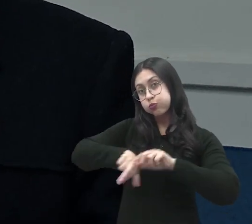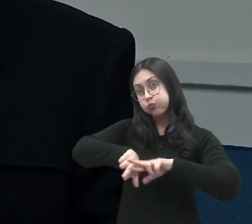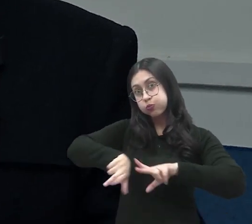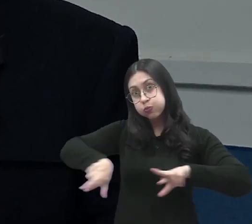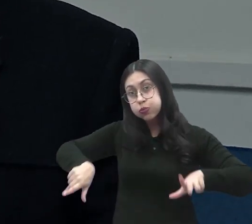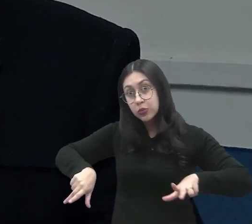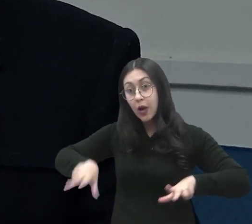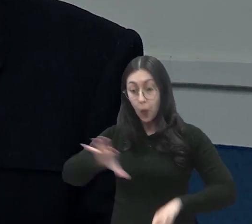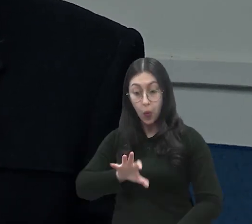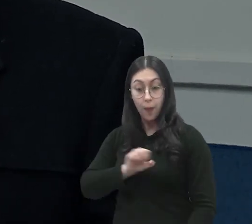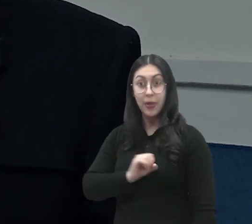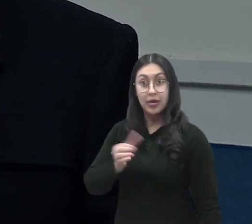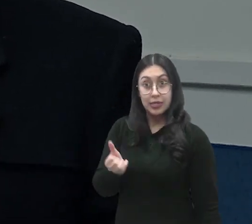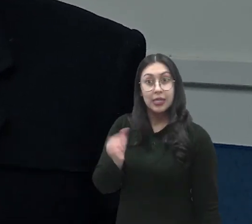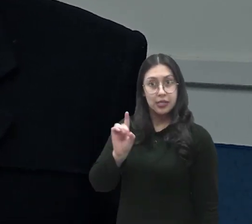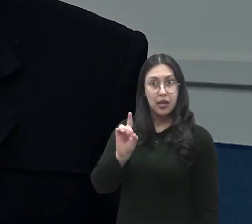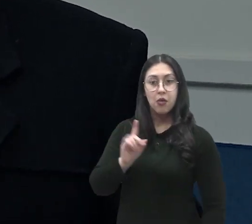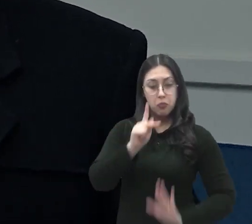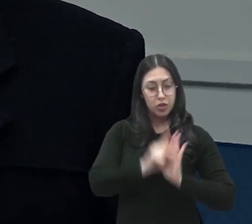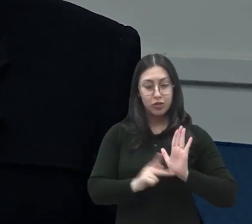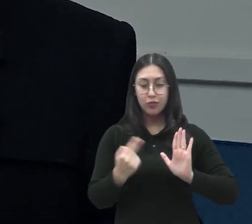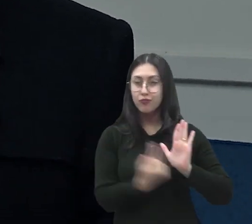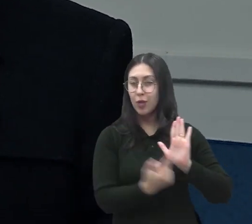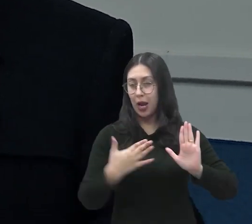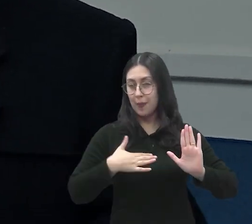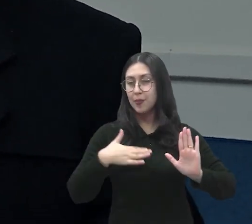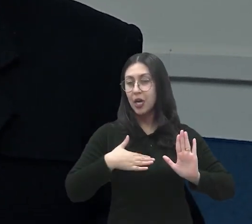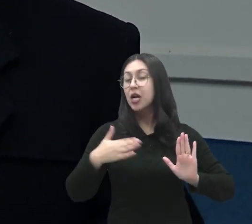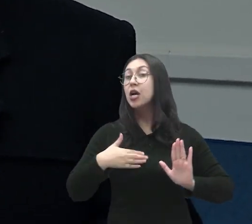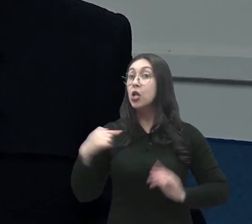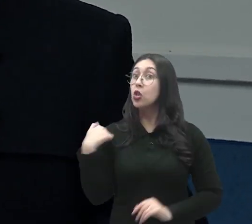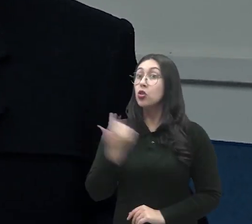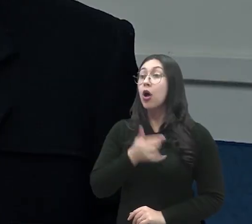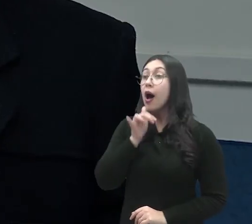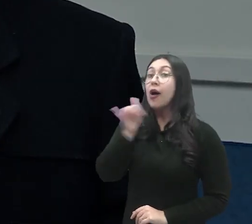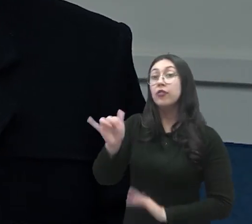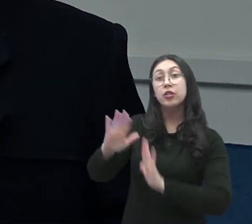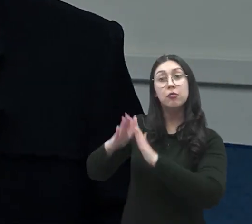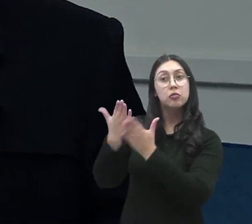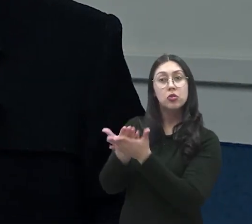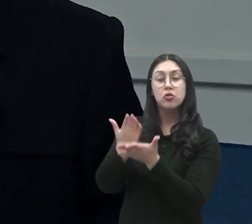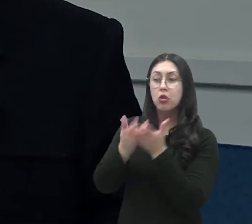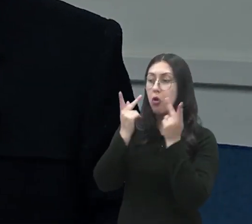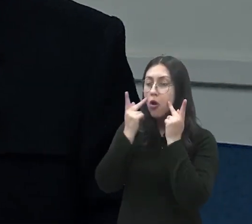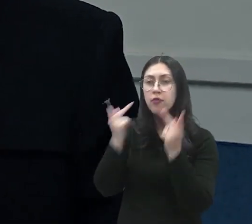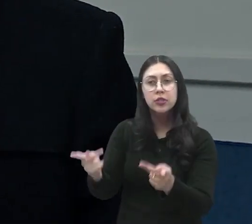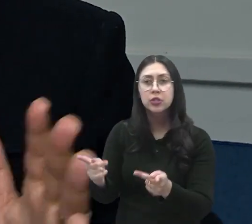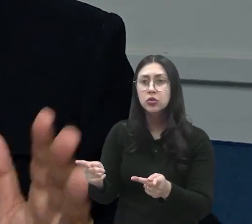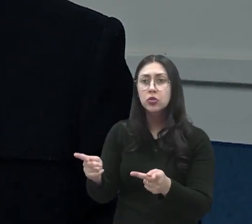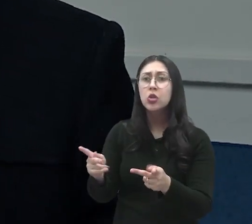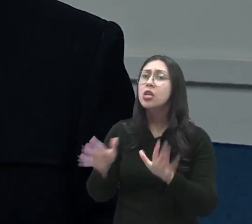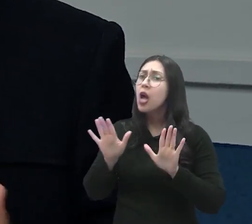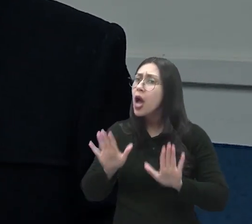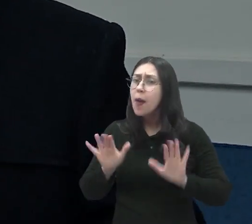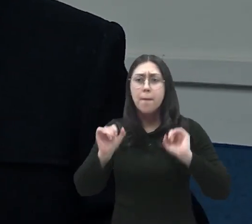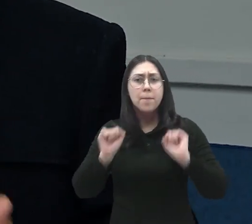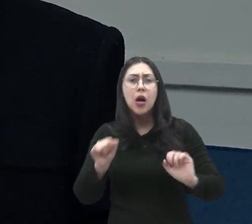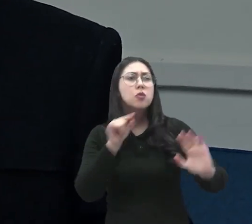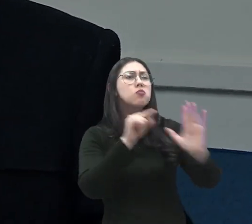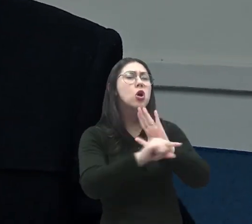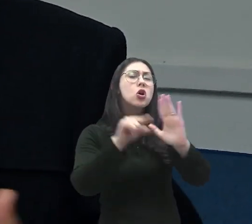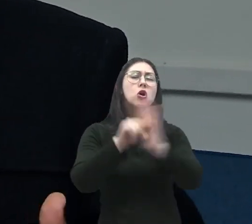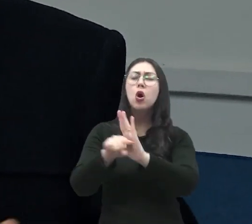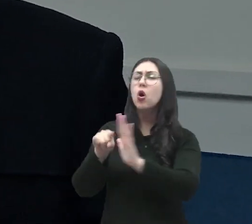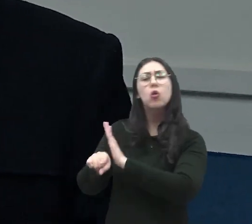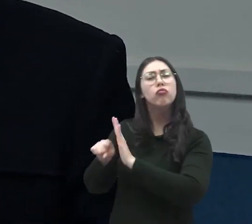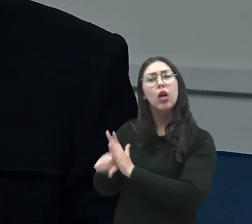acolhimento e regulação, que é a Sala Mar 6D, que é um projeto de minha autoria. Então, a gente vai visitar essa escola, a gente comunica a escola e vai visitar. E eles terão a liberdade de perguntar para os